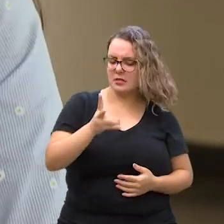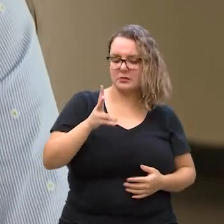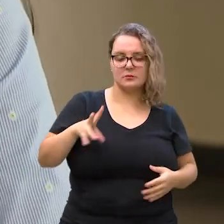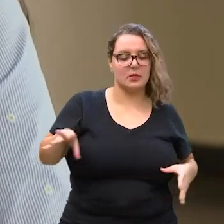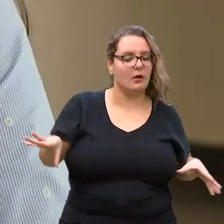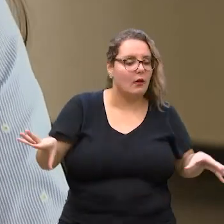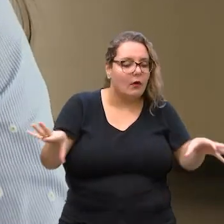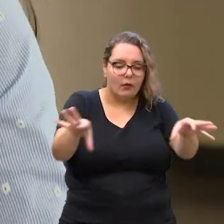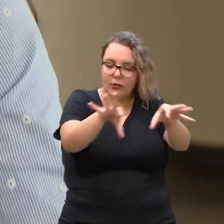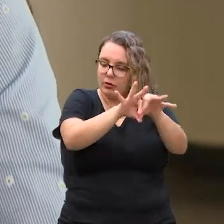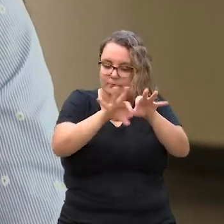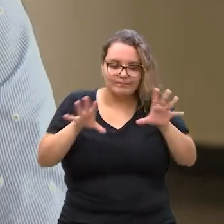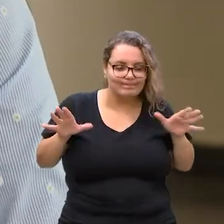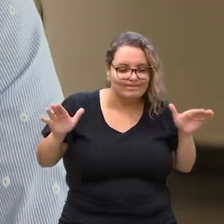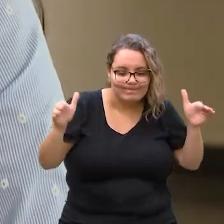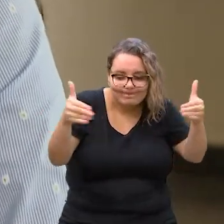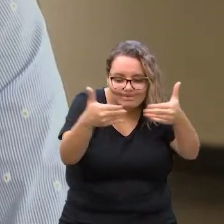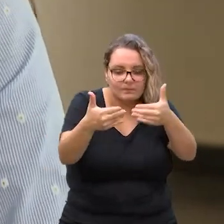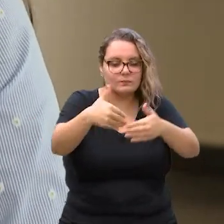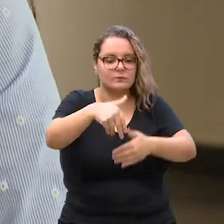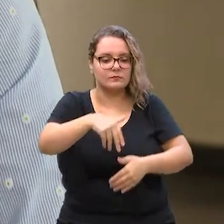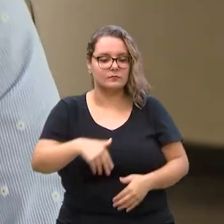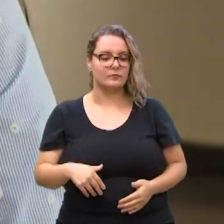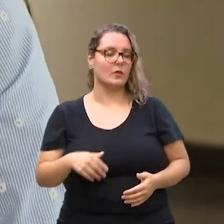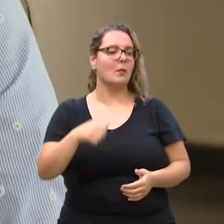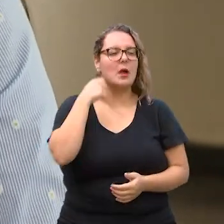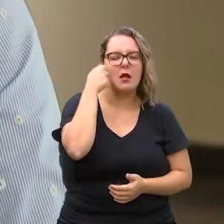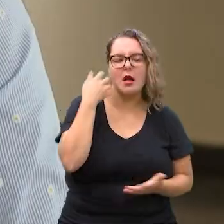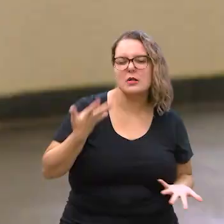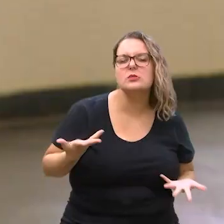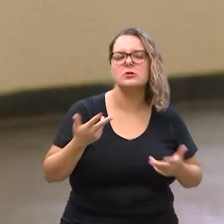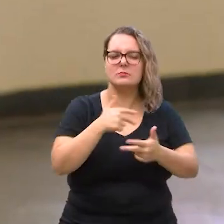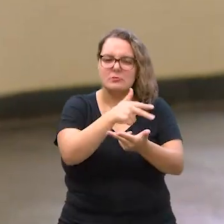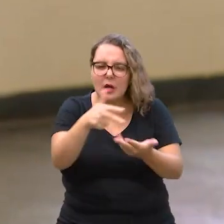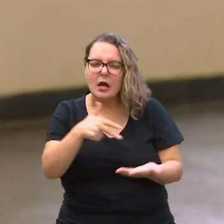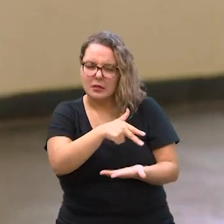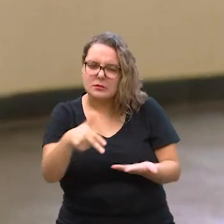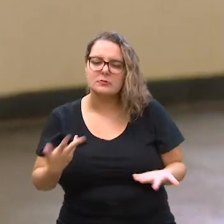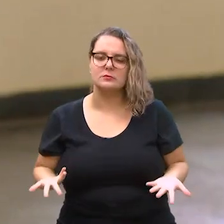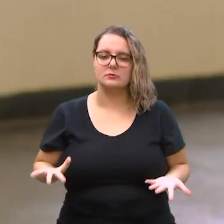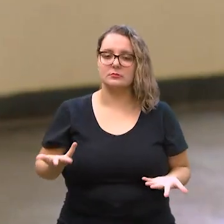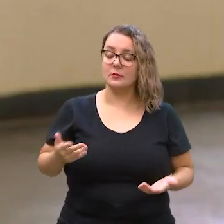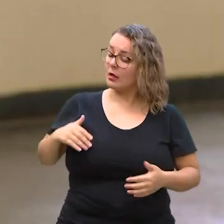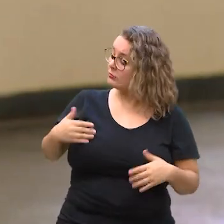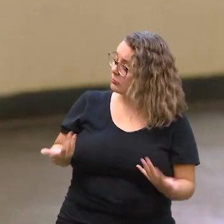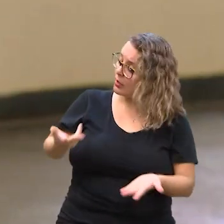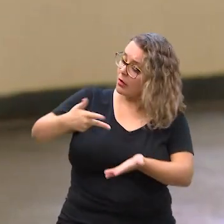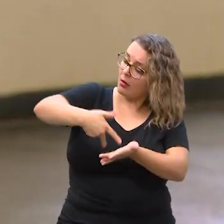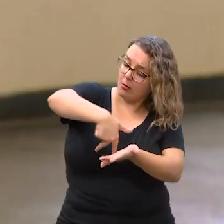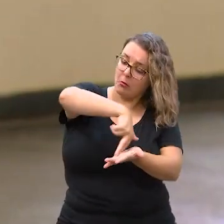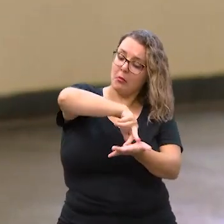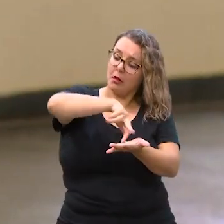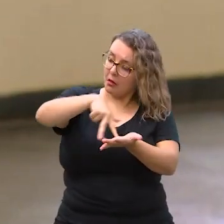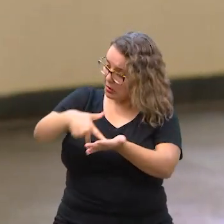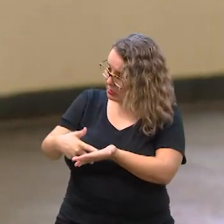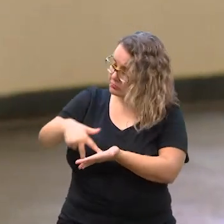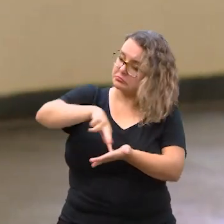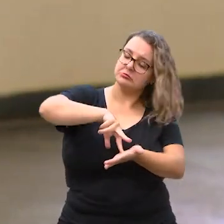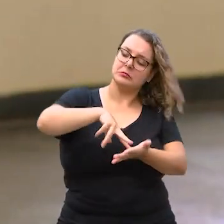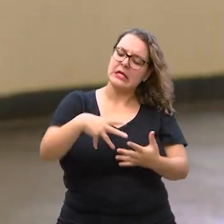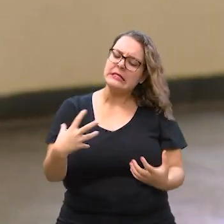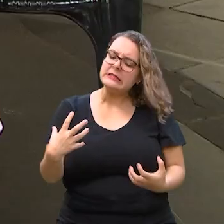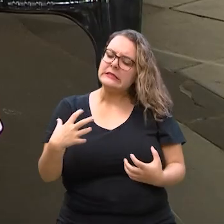com essa área do esporte, com essa parte artística também. Então, ou seja, quando você era bailarina, então, você talvez tenha sentido